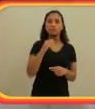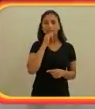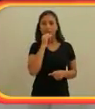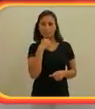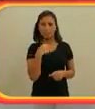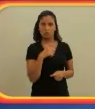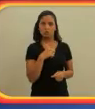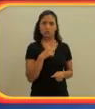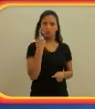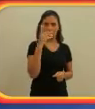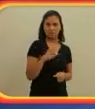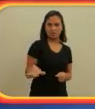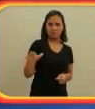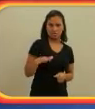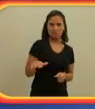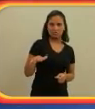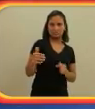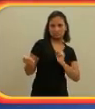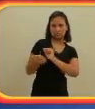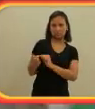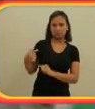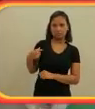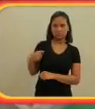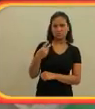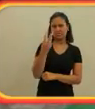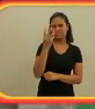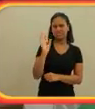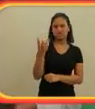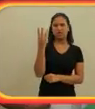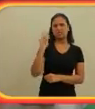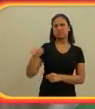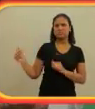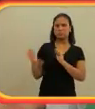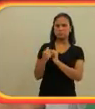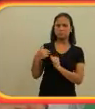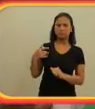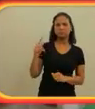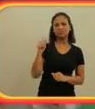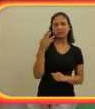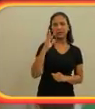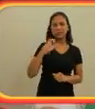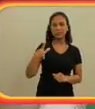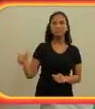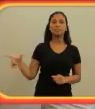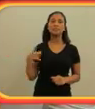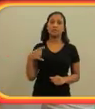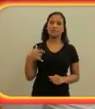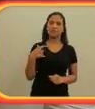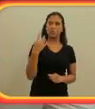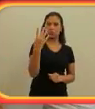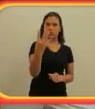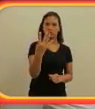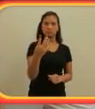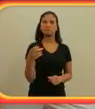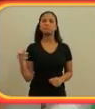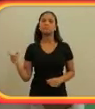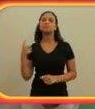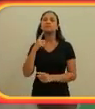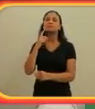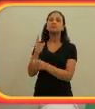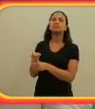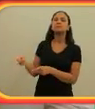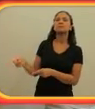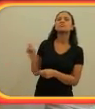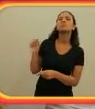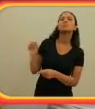esses gestos. Então, por exemplo, eu tenho uma criança que está comigo há 3 meses, que é o Gabriel, e ele tem